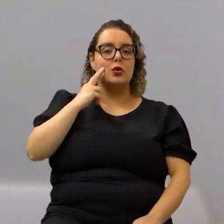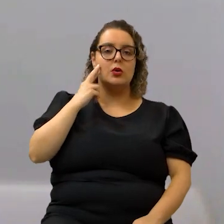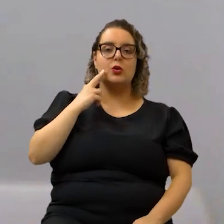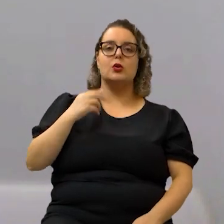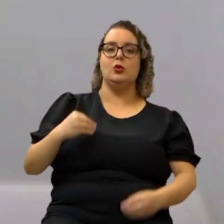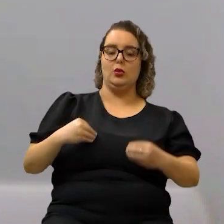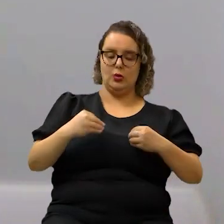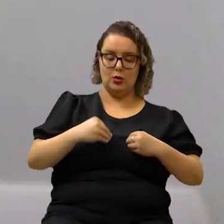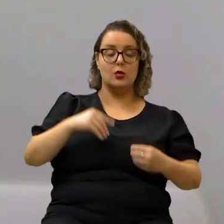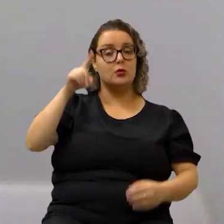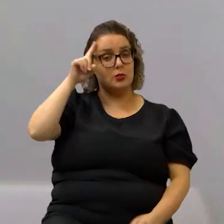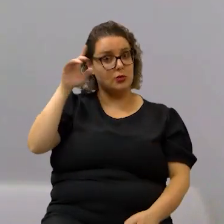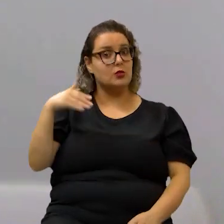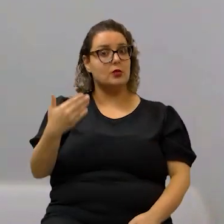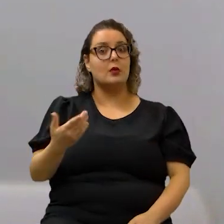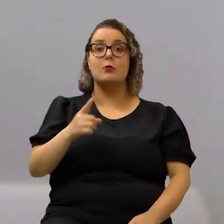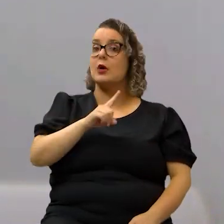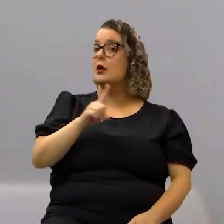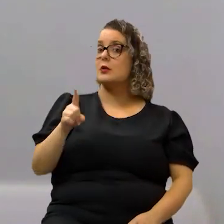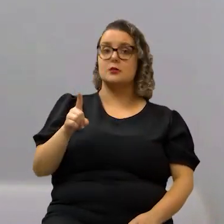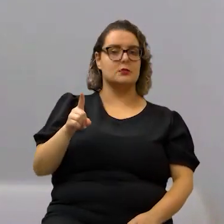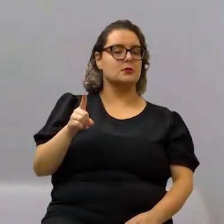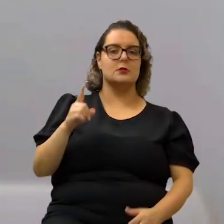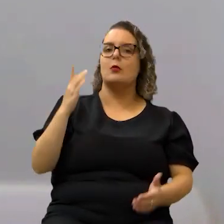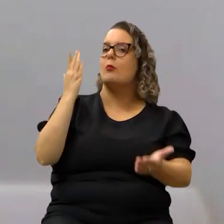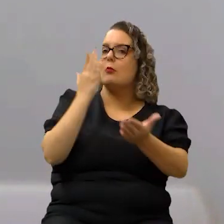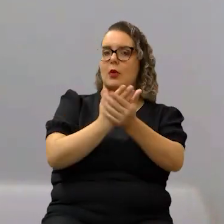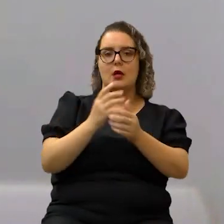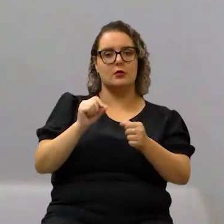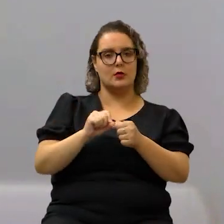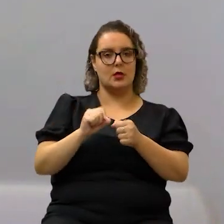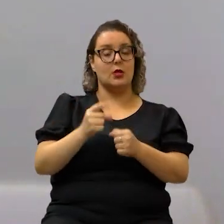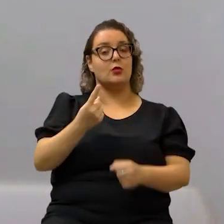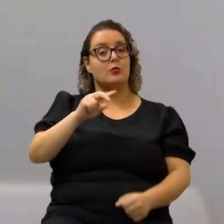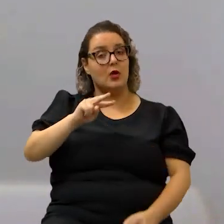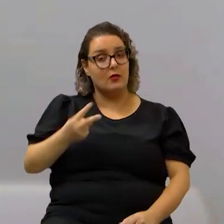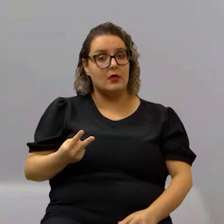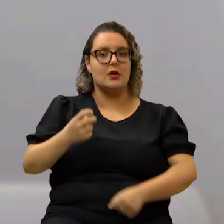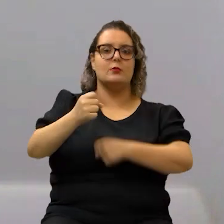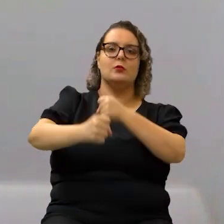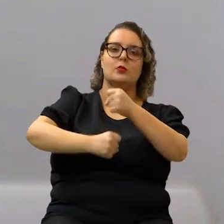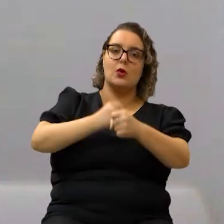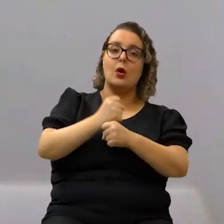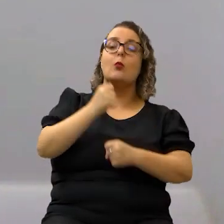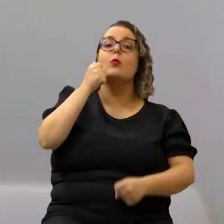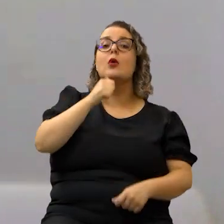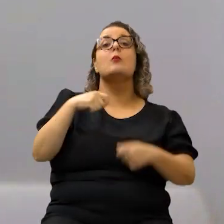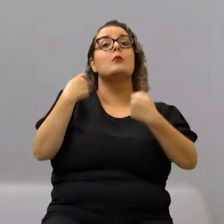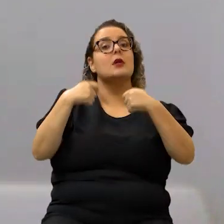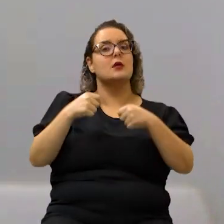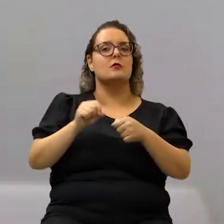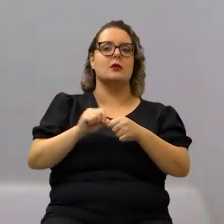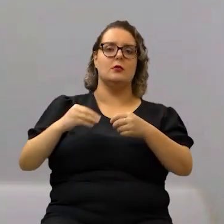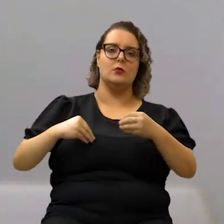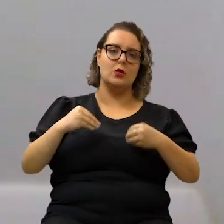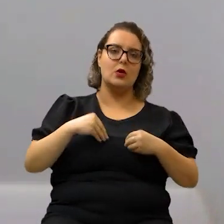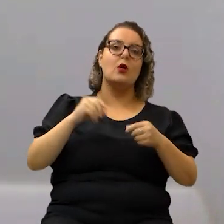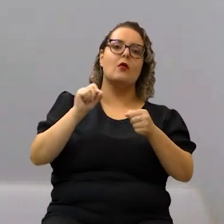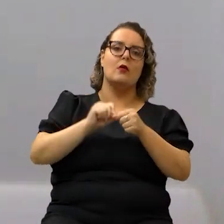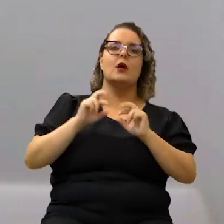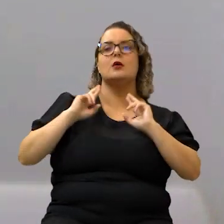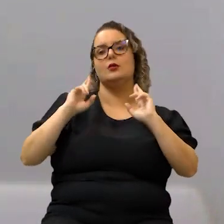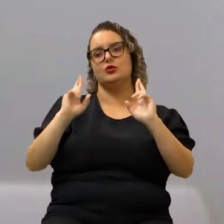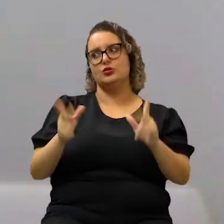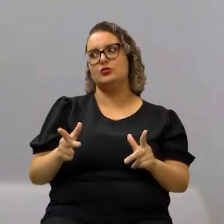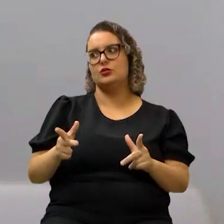para colocar o seu exame em dia, mas não deixe de fazê-lo. E uma vez por ano, as mulheres precisam fazer esse